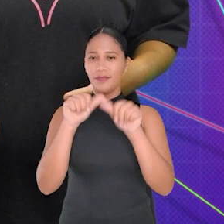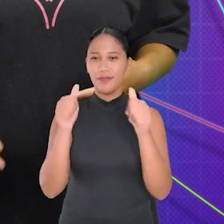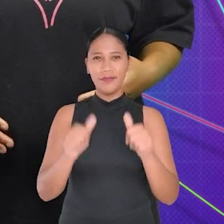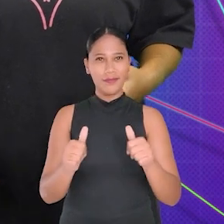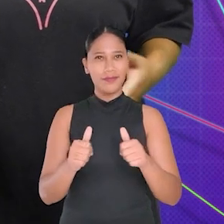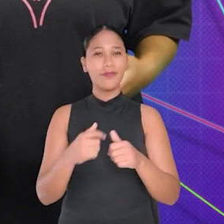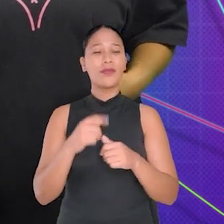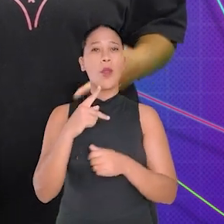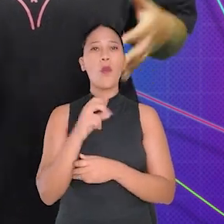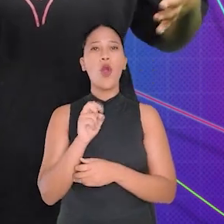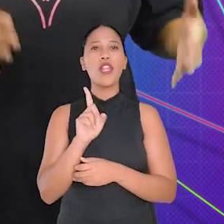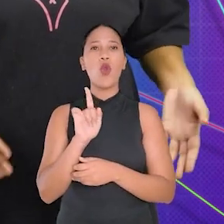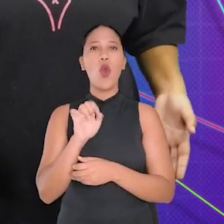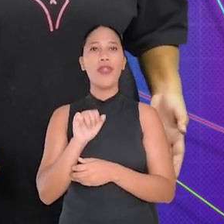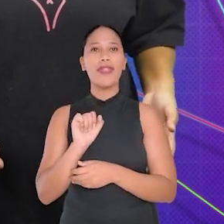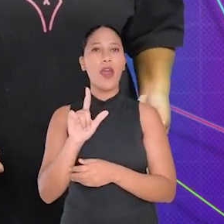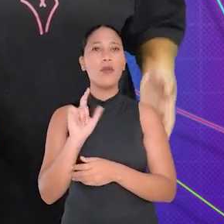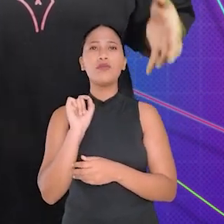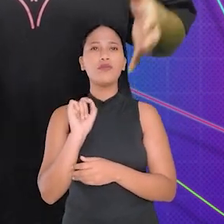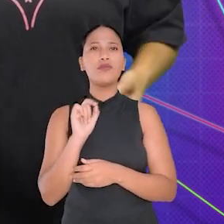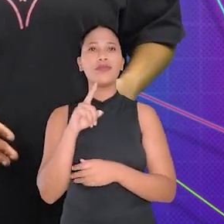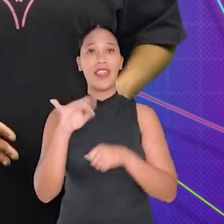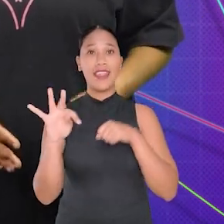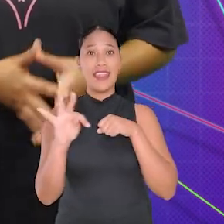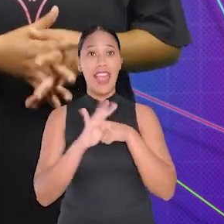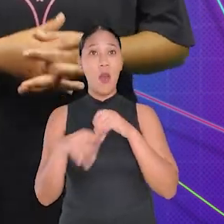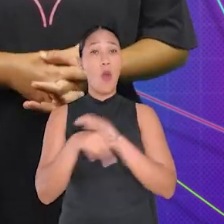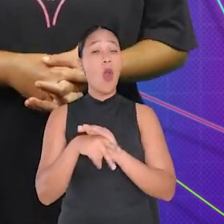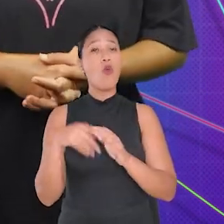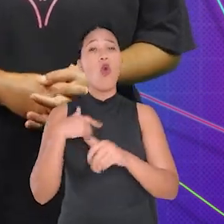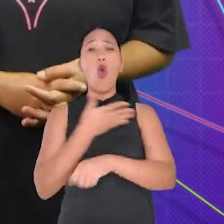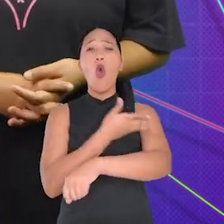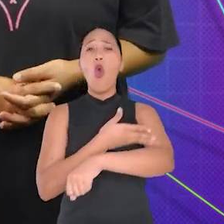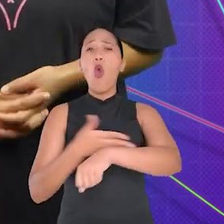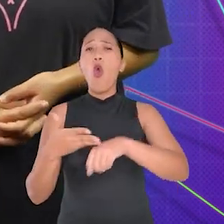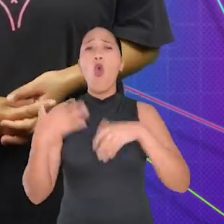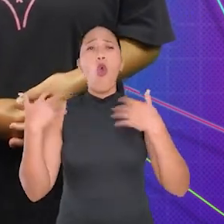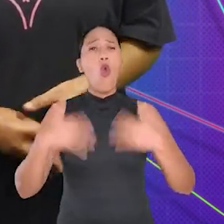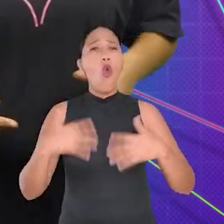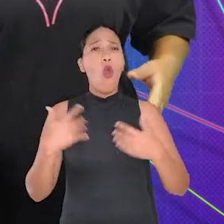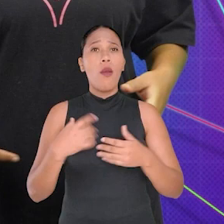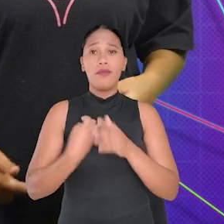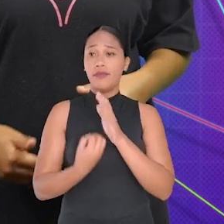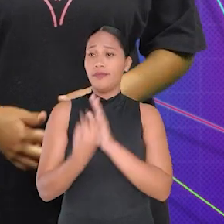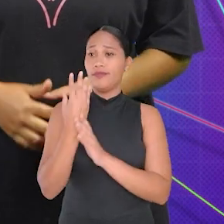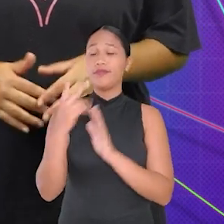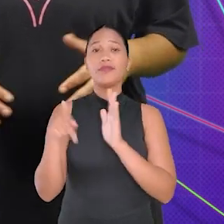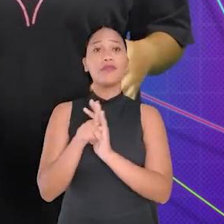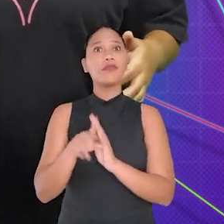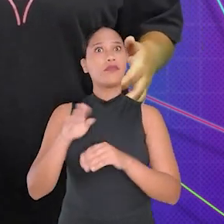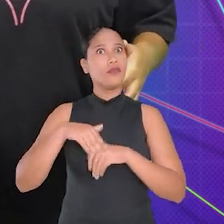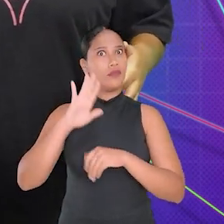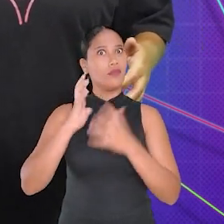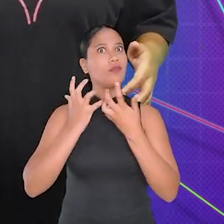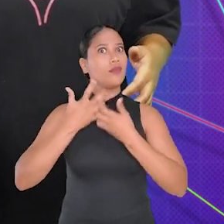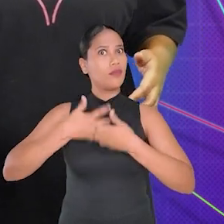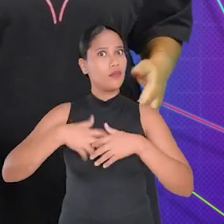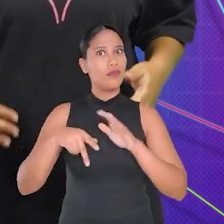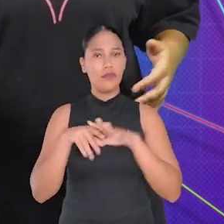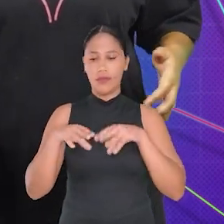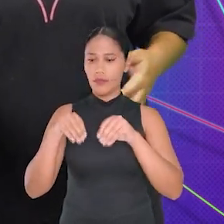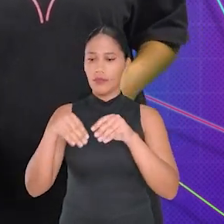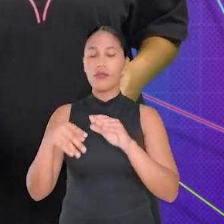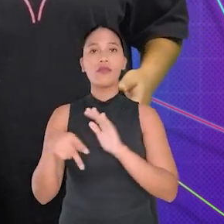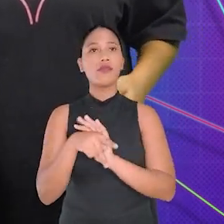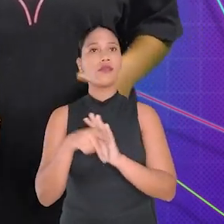mais complexas a partir da manipulação de vértices, arestas e faces em um modelo 3D. Essa técnica é amplamente utilizada no Blender